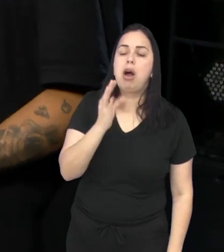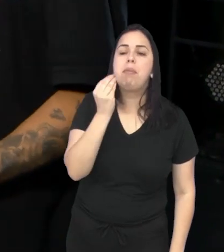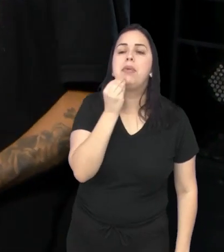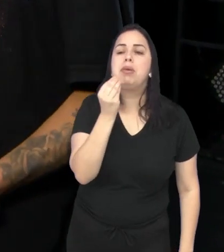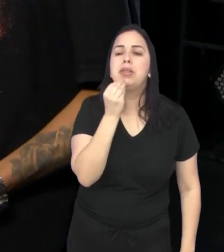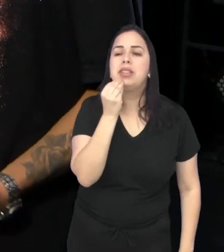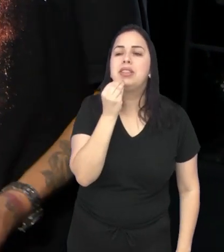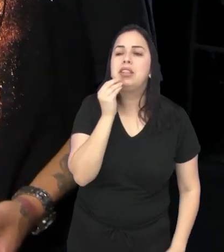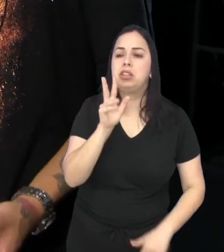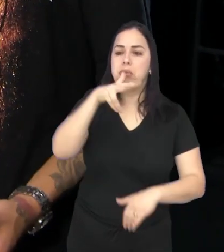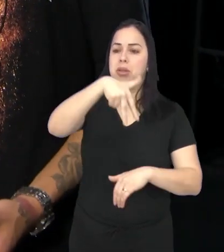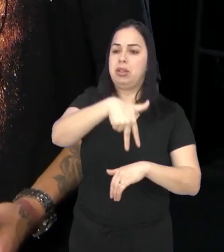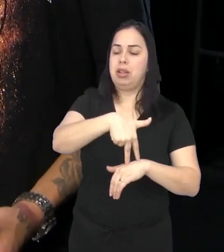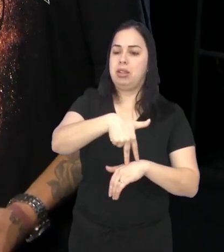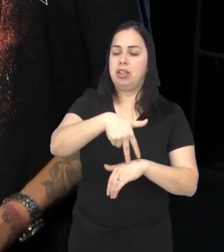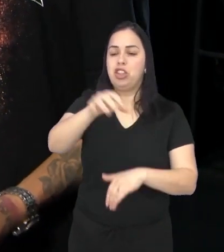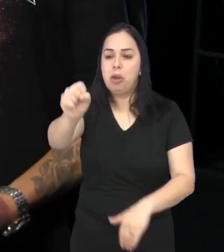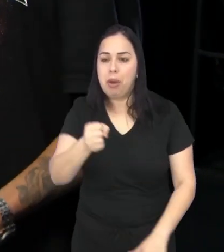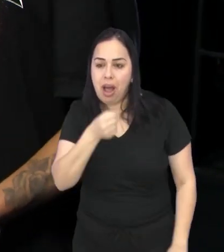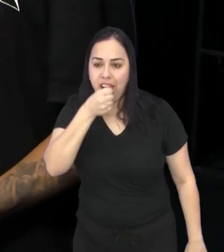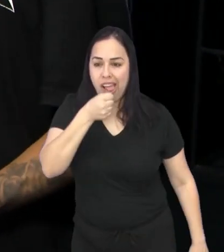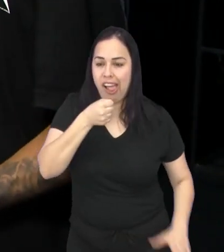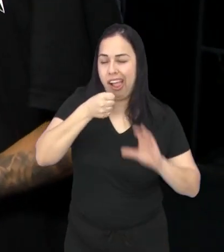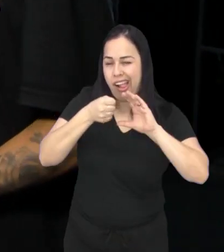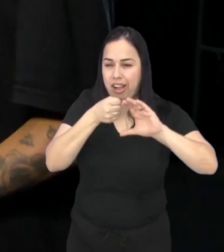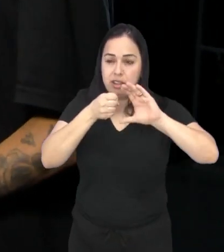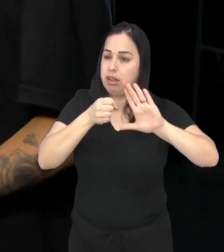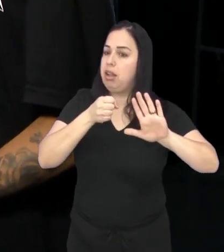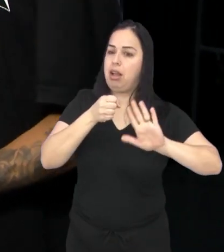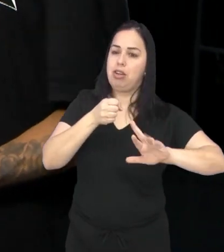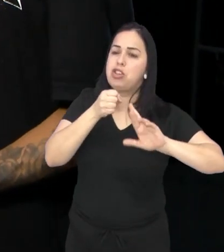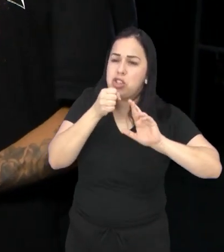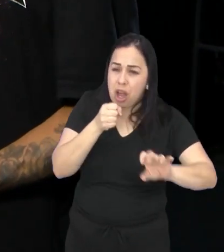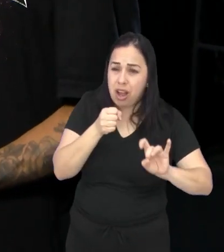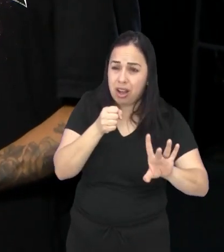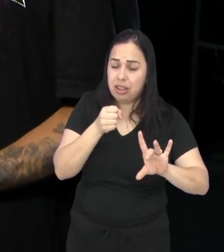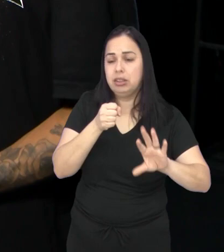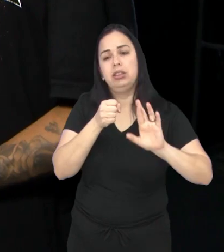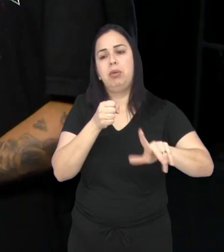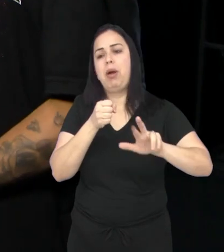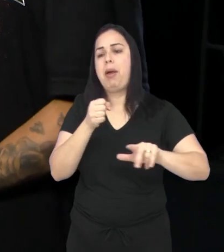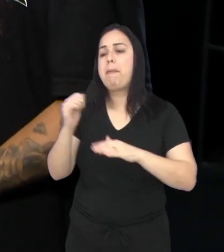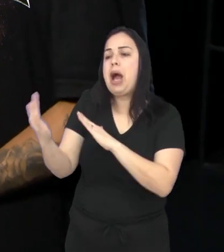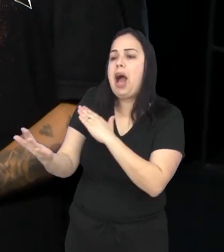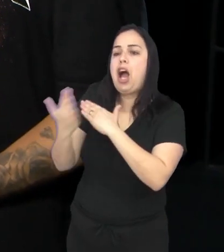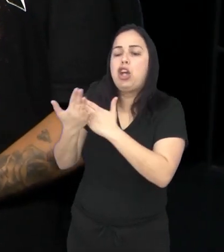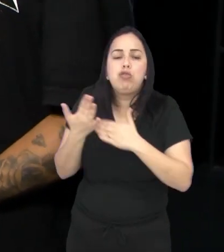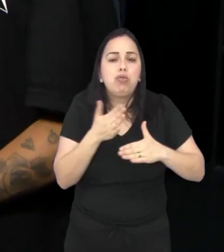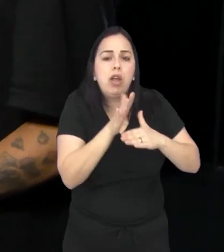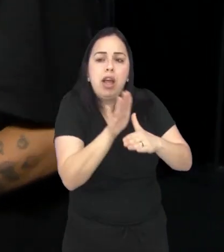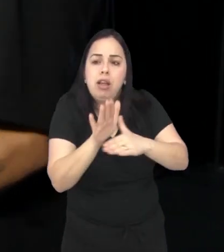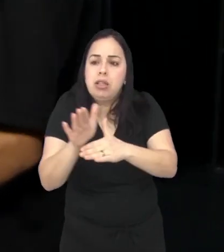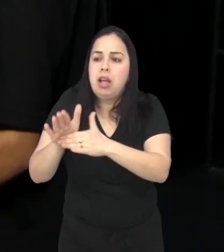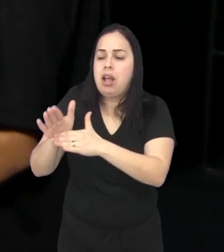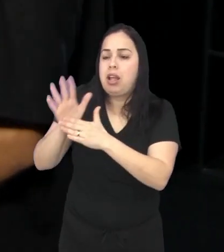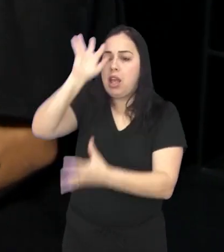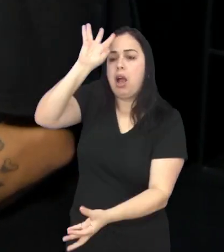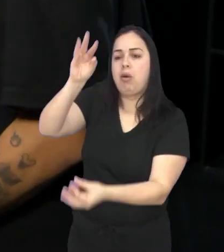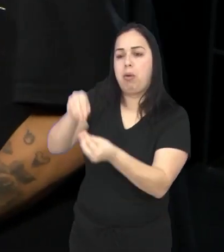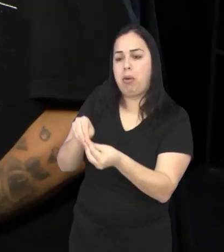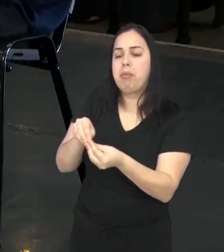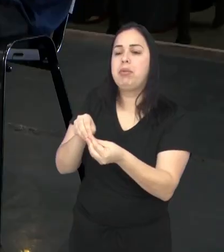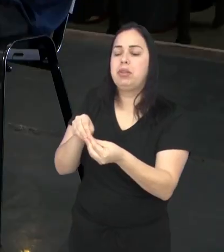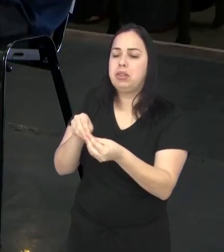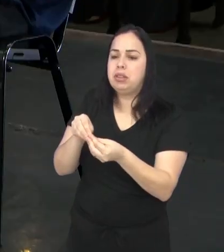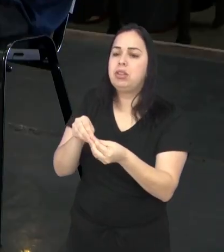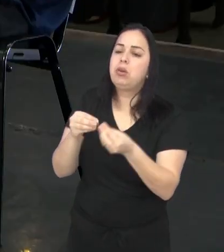apresentar, de pegar o microfone e colocar a voz para jogo, mas sim ajudar quem está começando a entender de como que as coisas